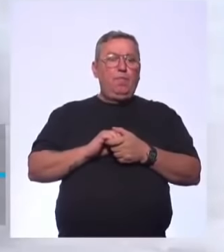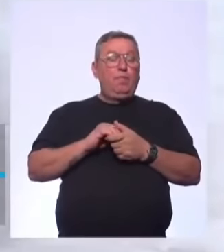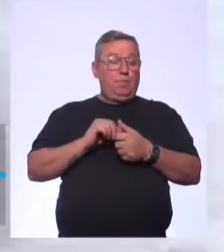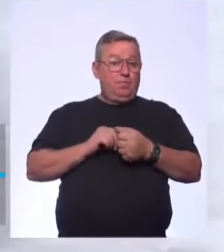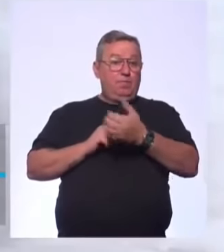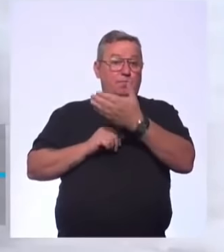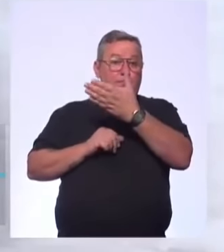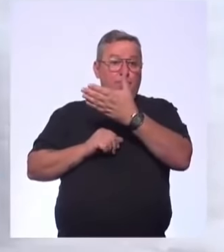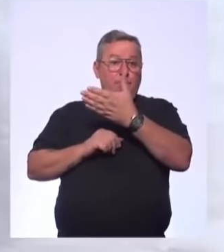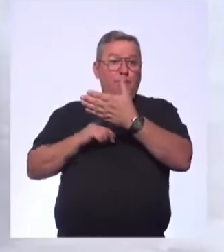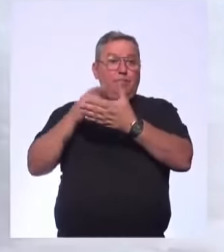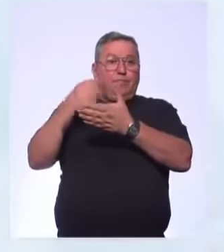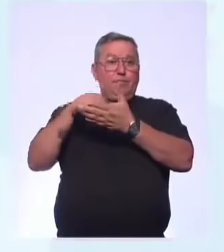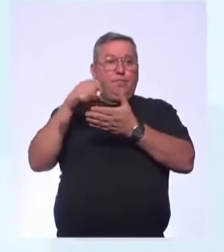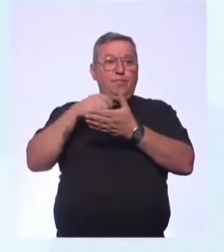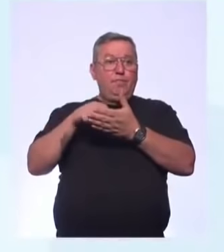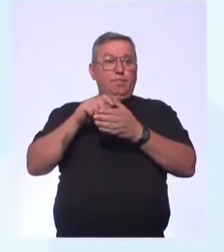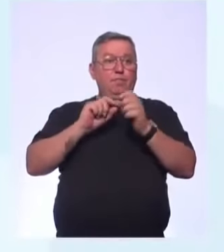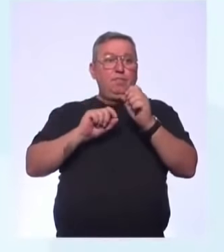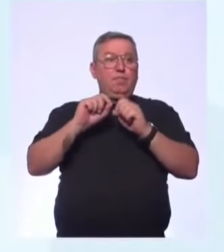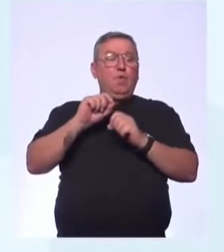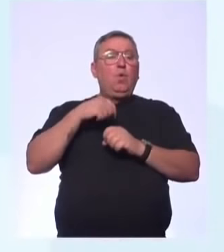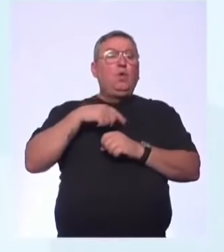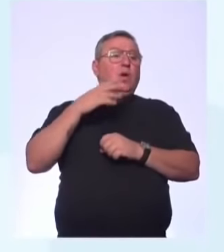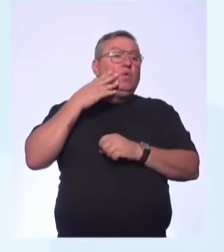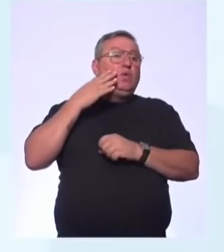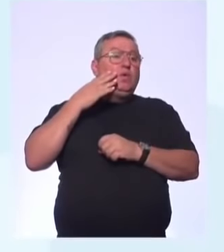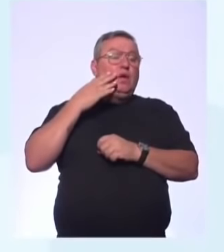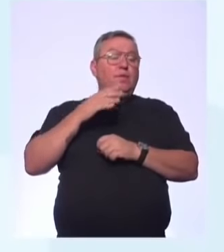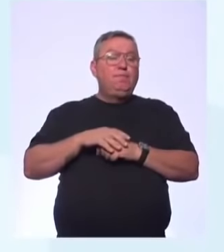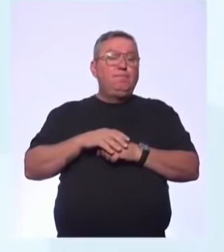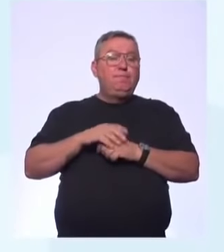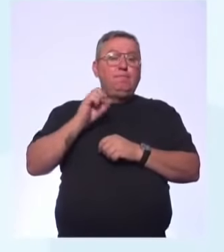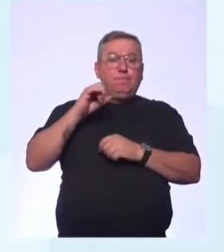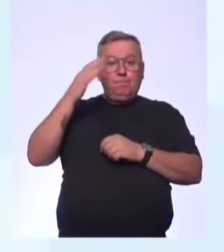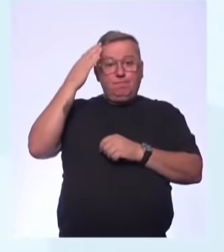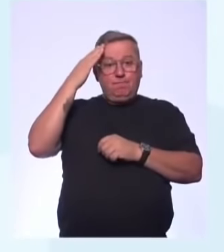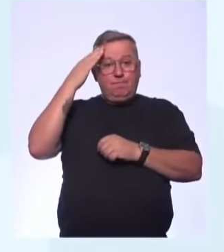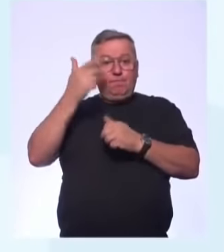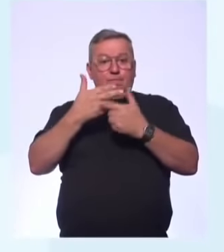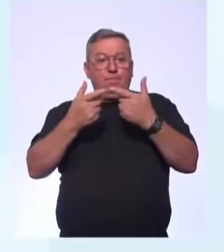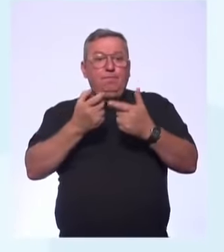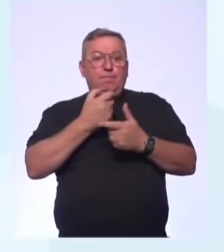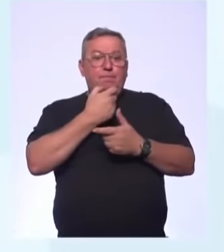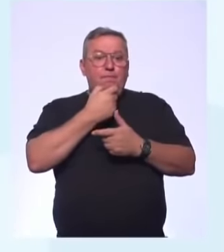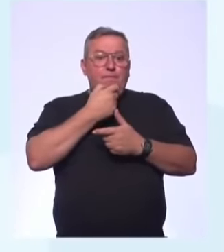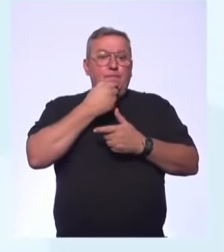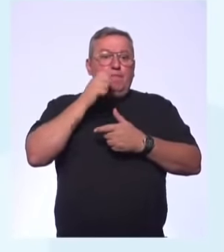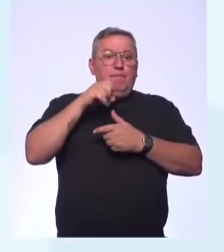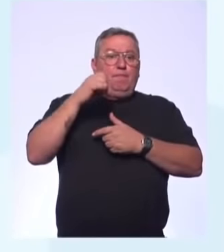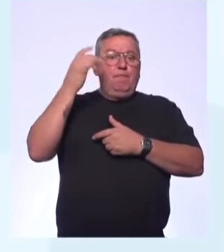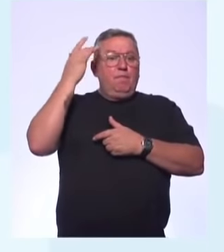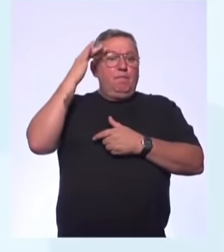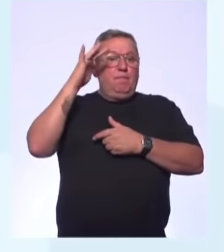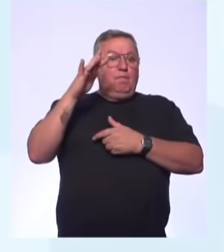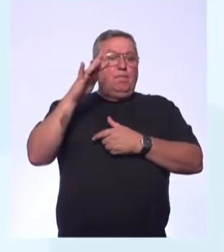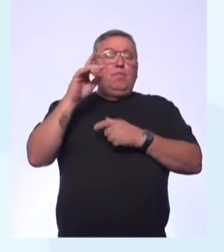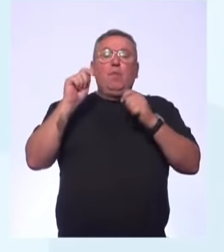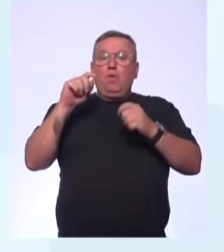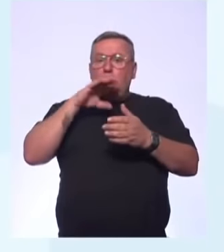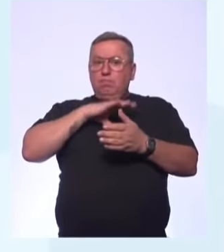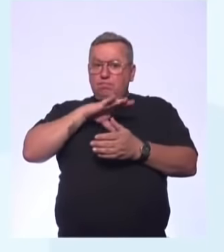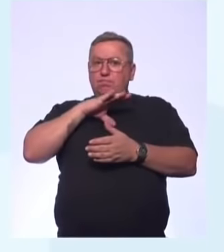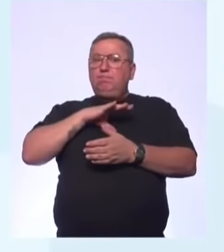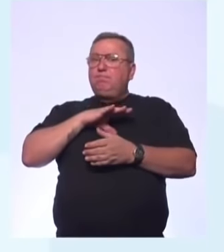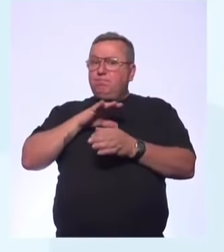Você vai escrever lá no chat. What I know, o que eu sei. Se você souber alguma coisa em inglês, você escreve. Se não souber, você